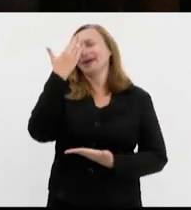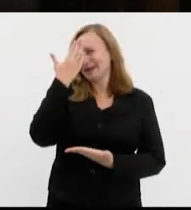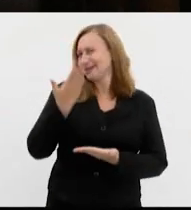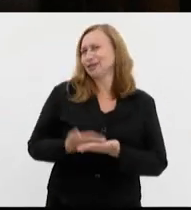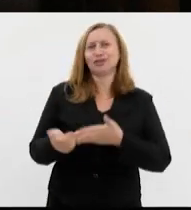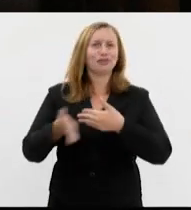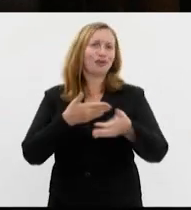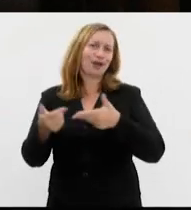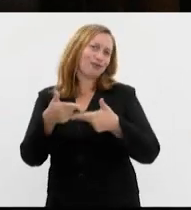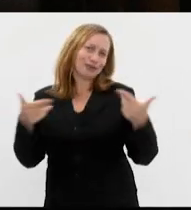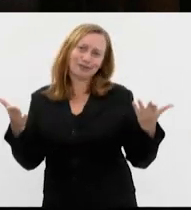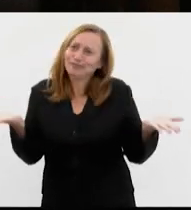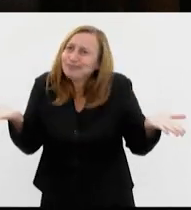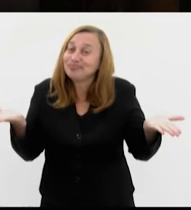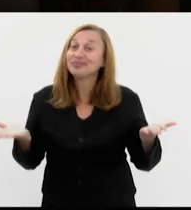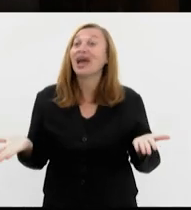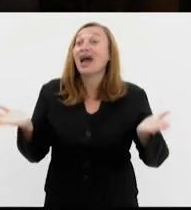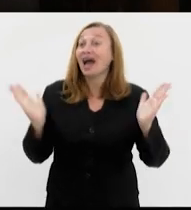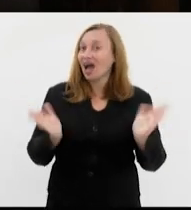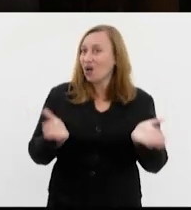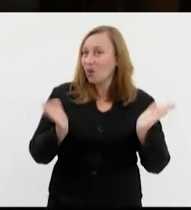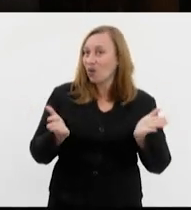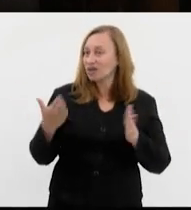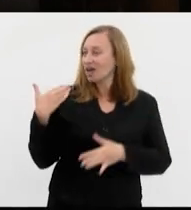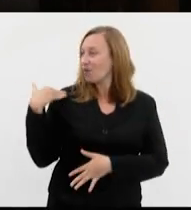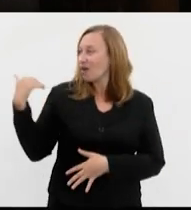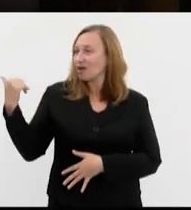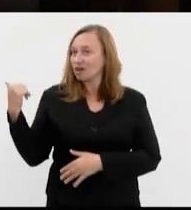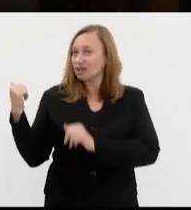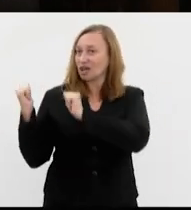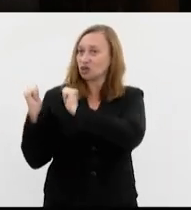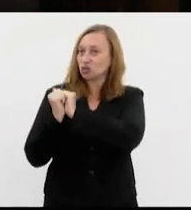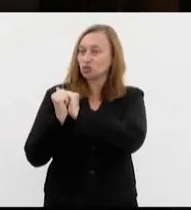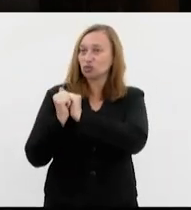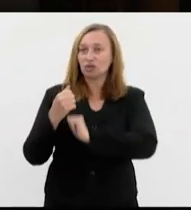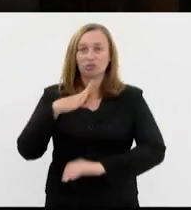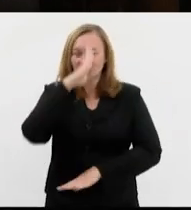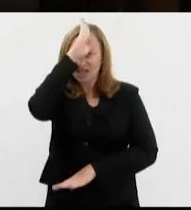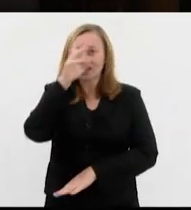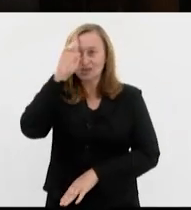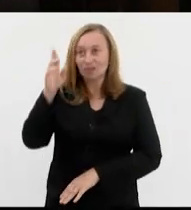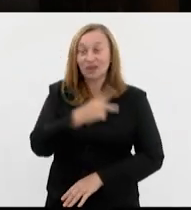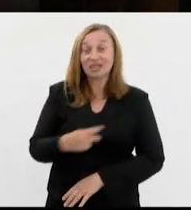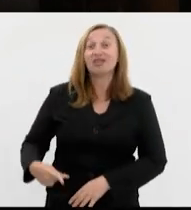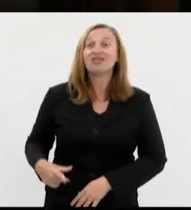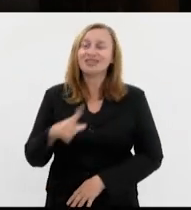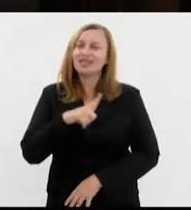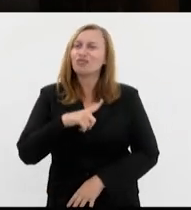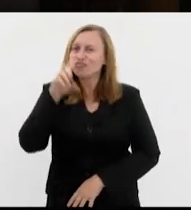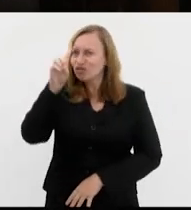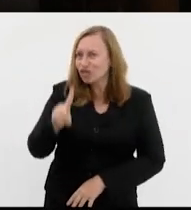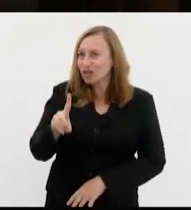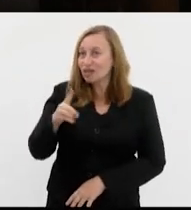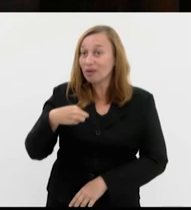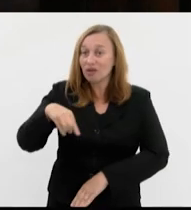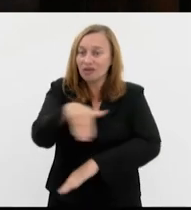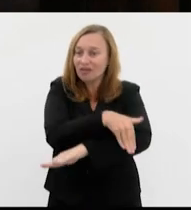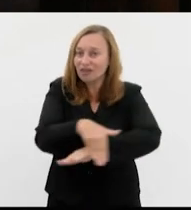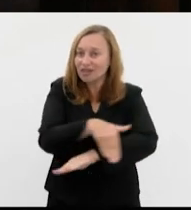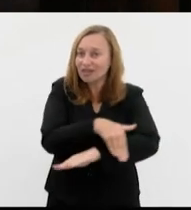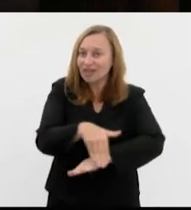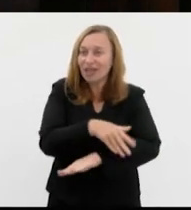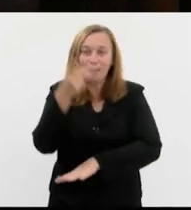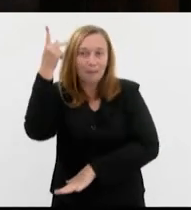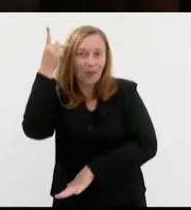qualquer coisa. Agora, o fato de estar ao lado de Bolsonaro também, presidente, você tem o direito aí para a Avenida Paulista, como nós